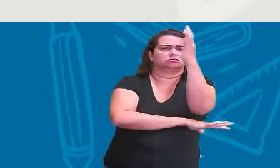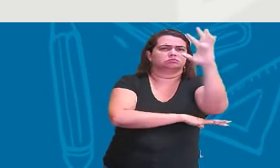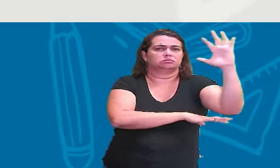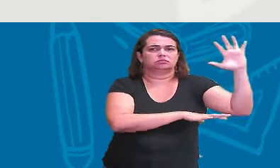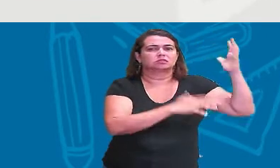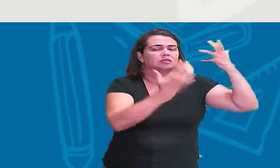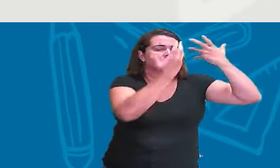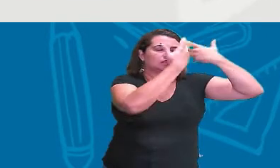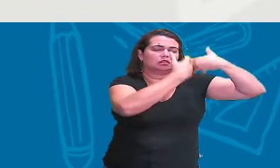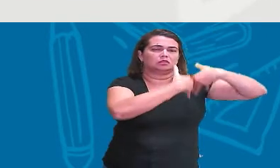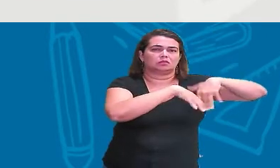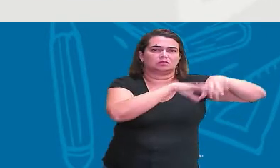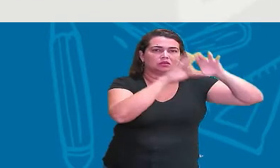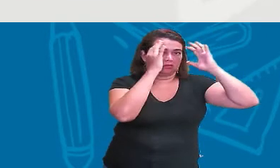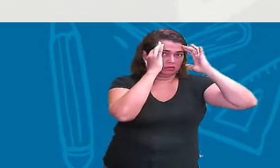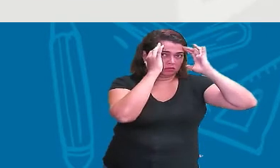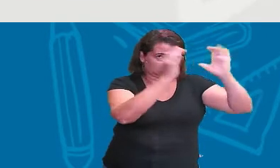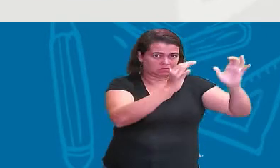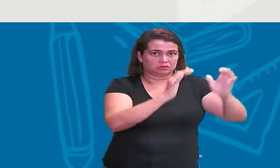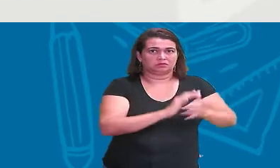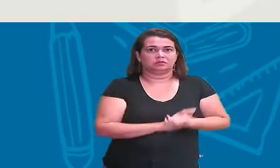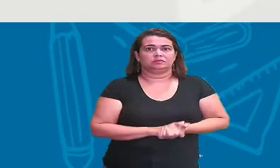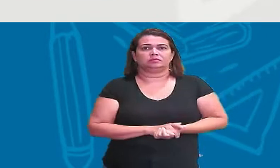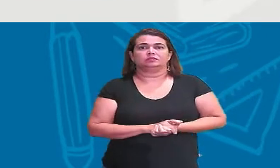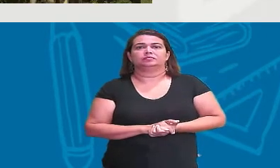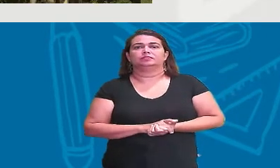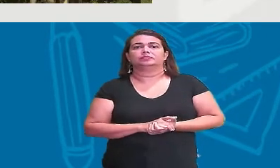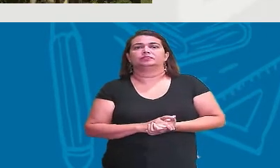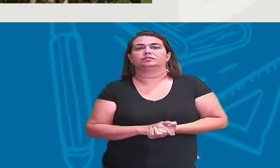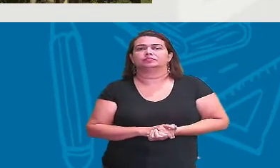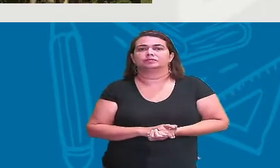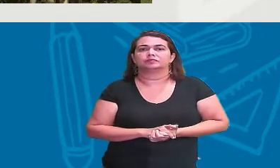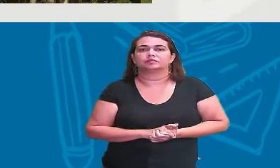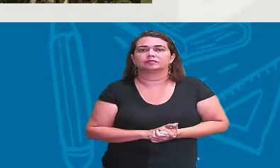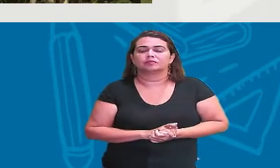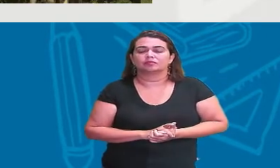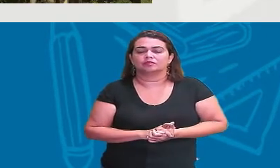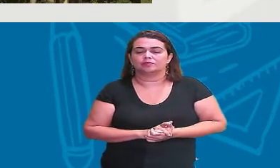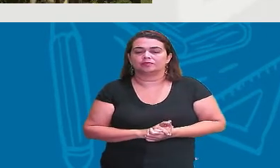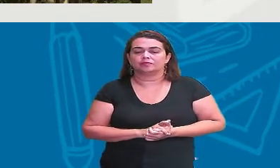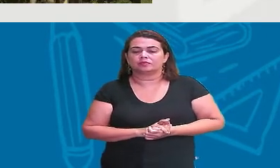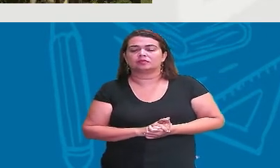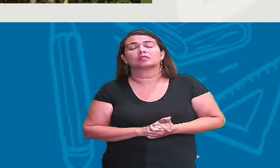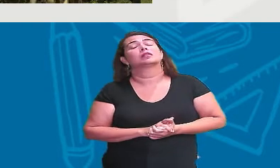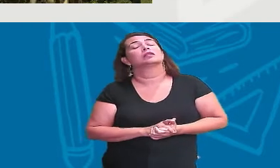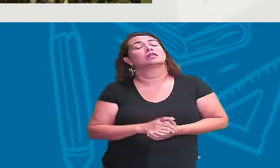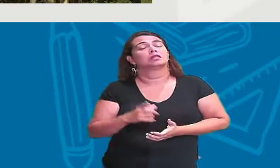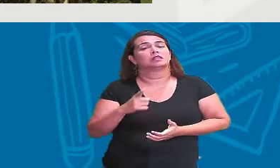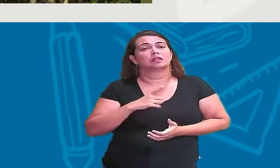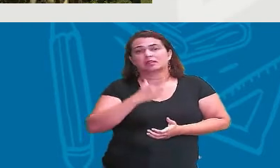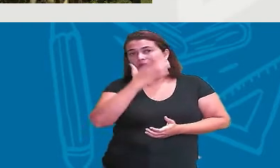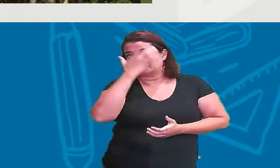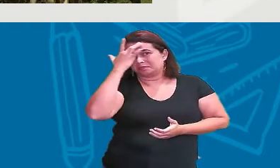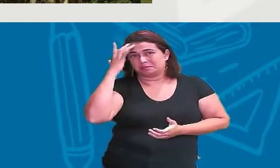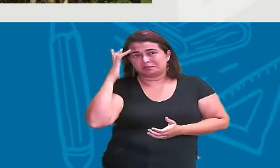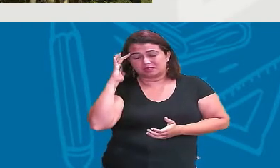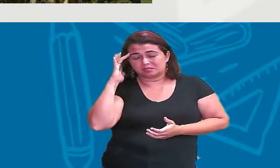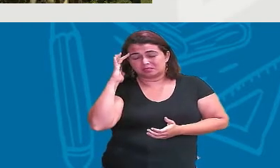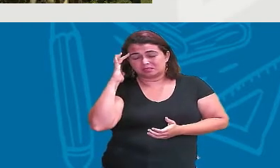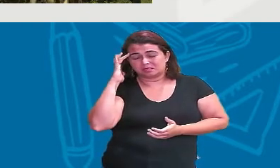o natural, a natureza, tá? Muitas pessoas buscam sair da